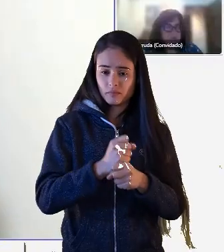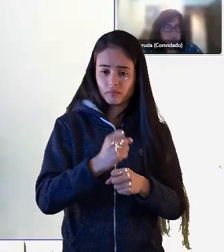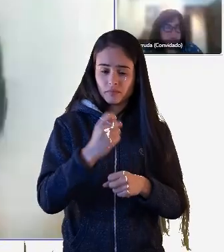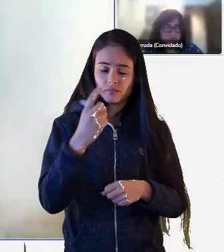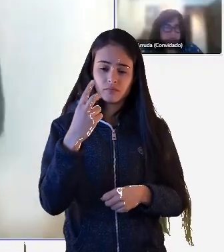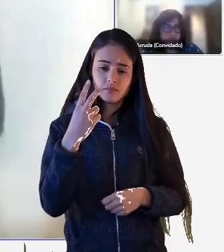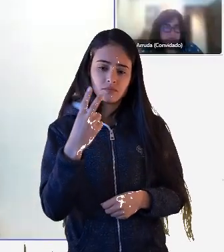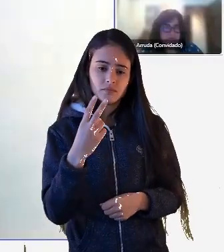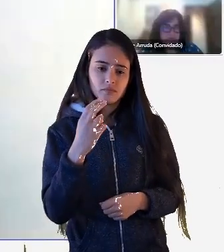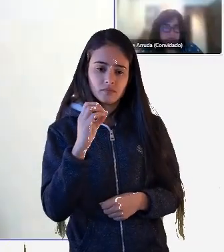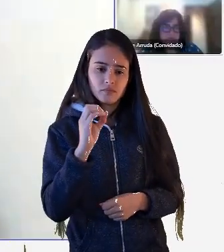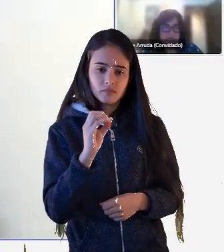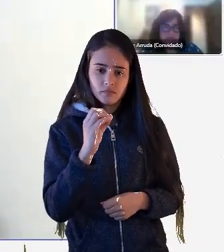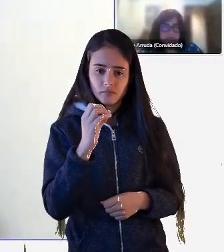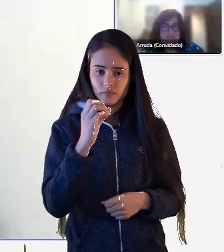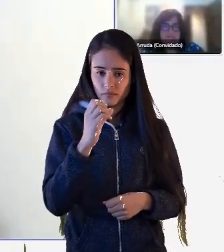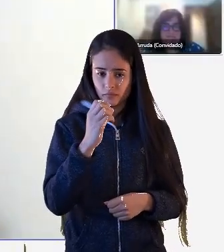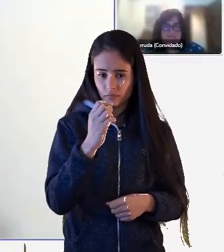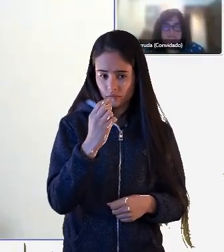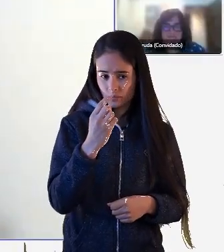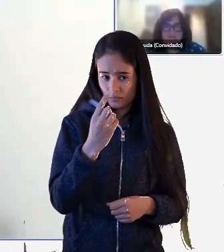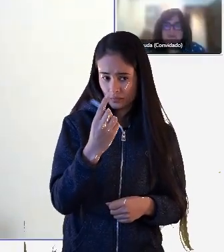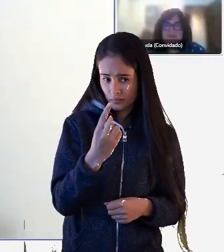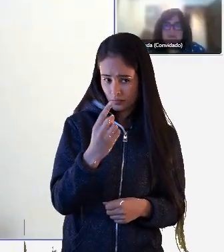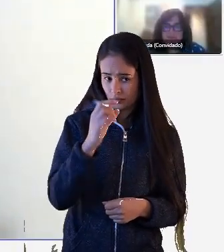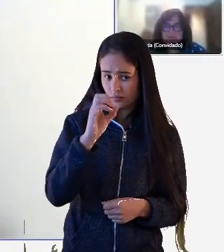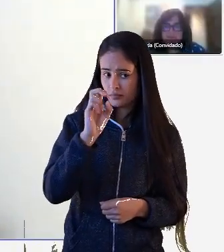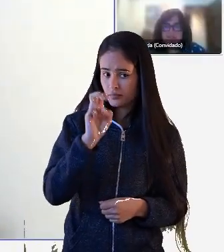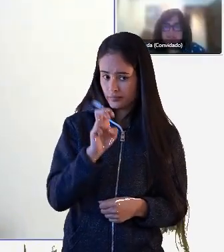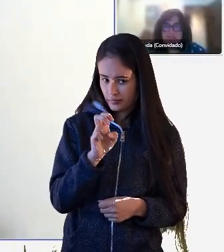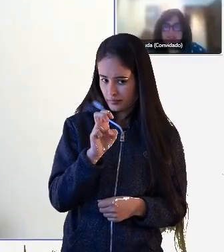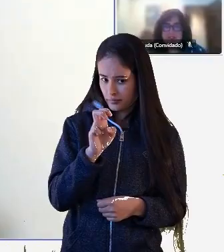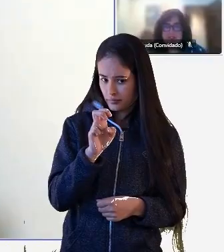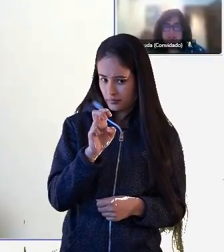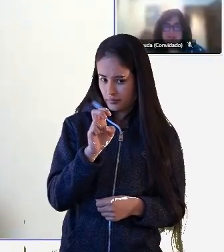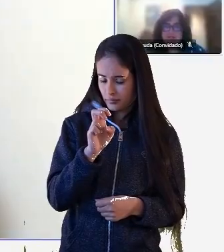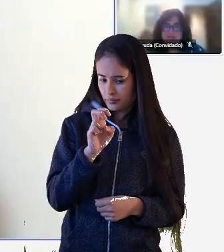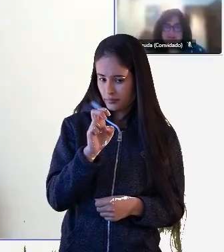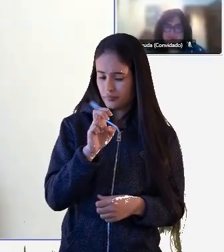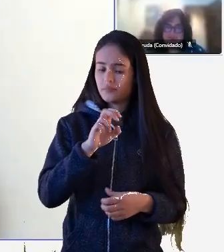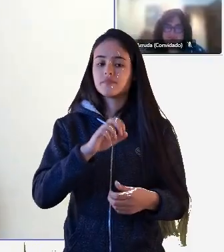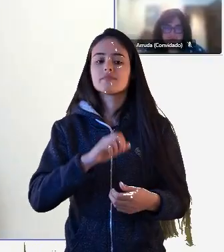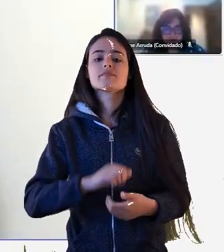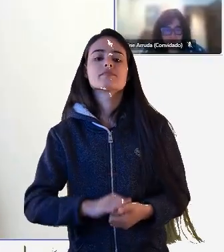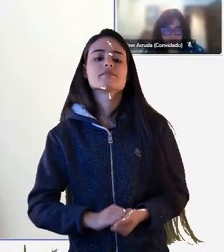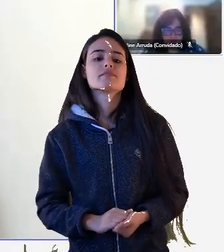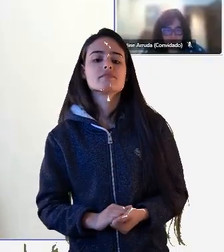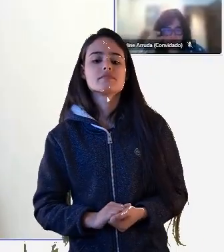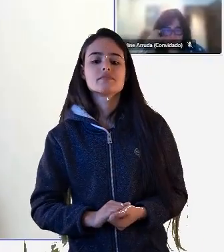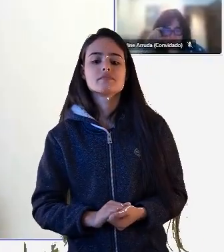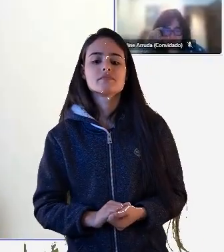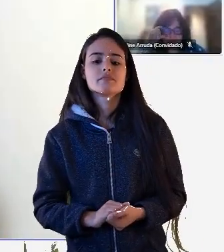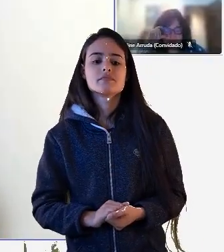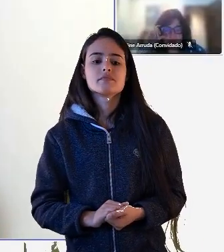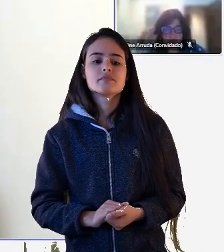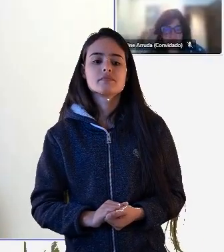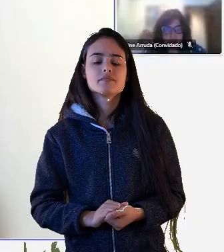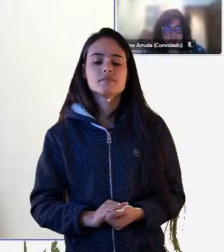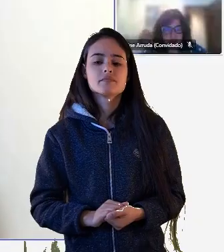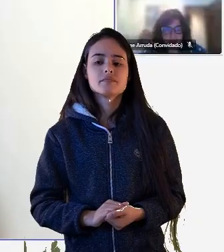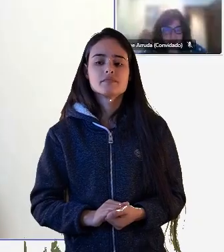está entronizada na cultura brasileira, né? Central na cultura brasileira. E o reconhecimento da